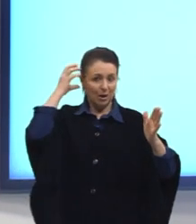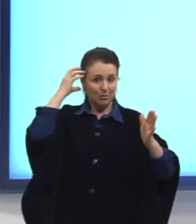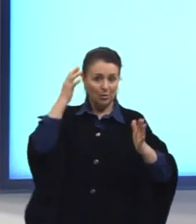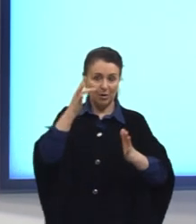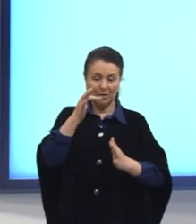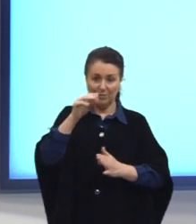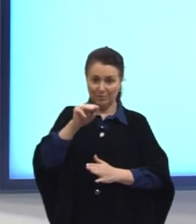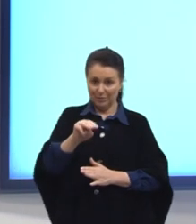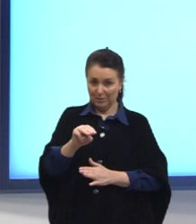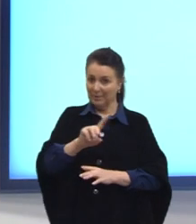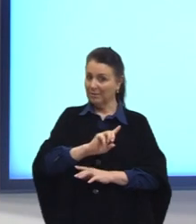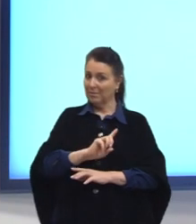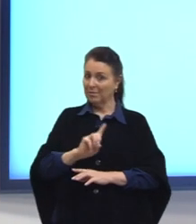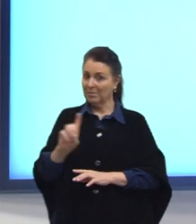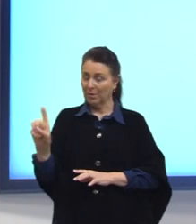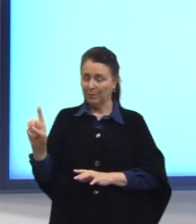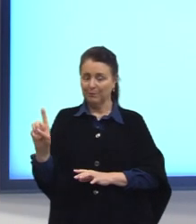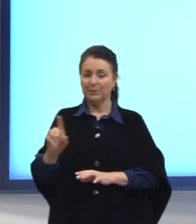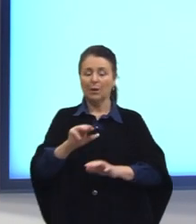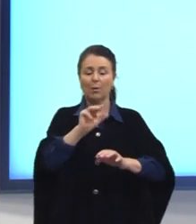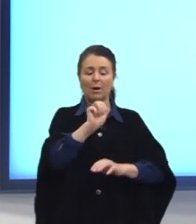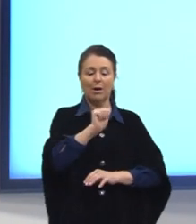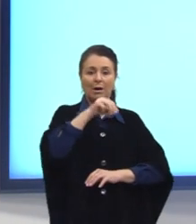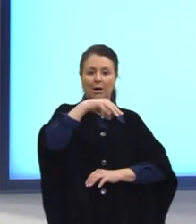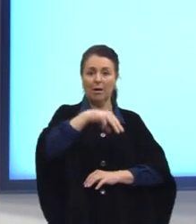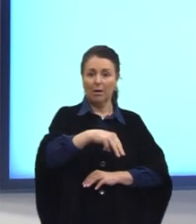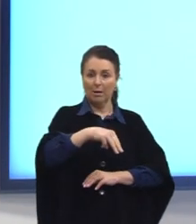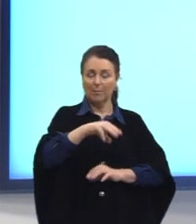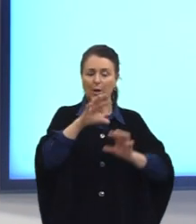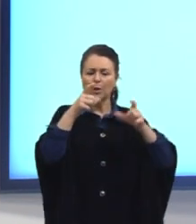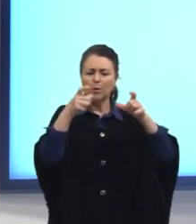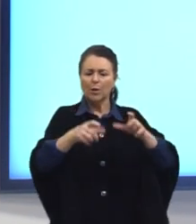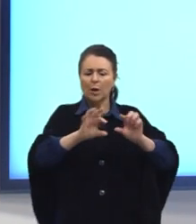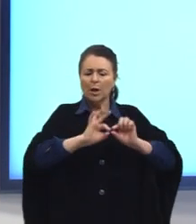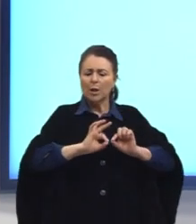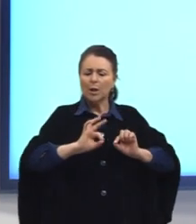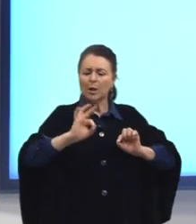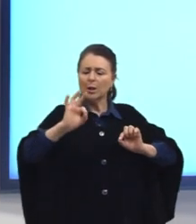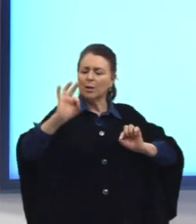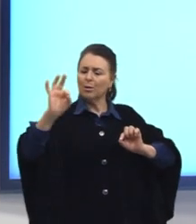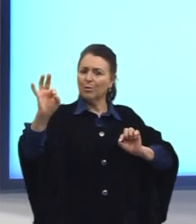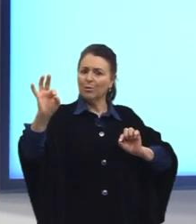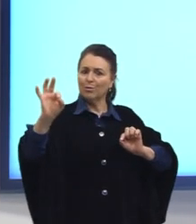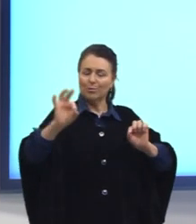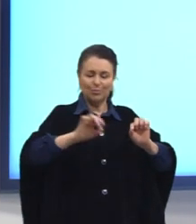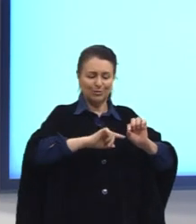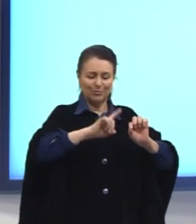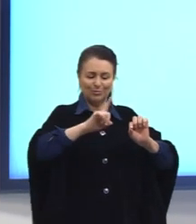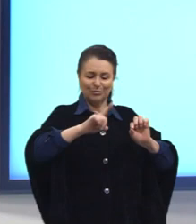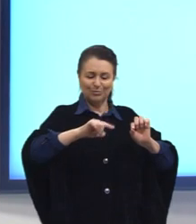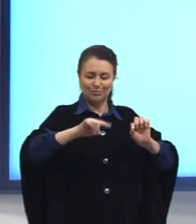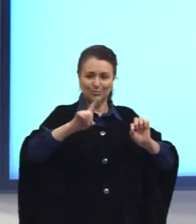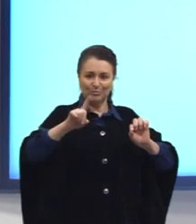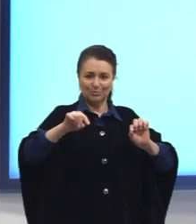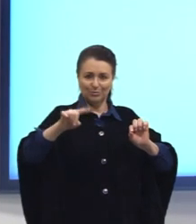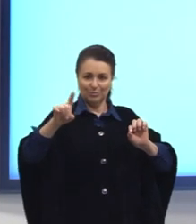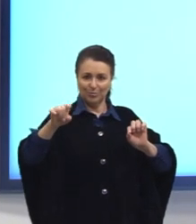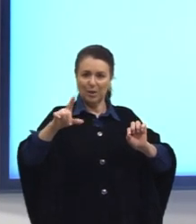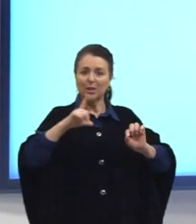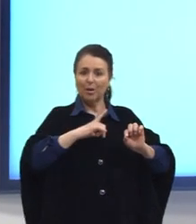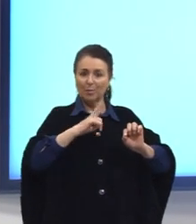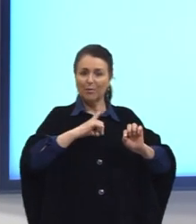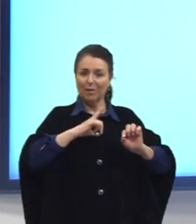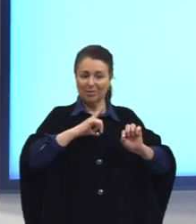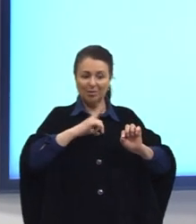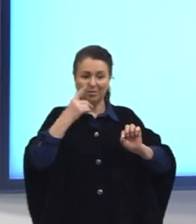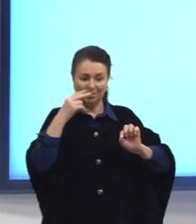maiores certo então para localidades mais remotas essa rádio aqui ela provavelmente vai sempre funcionar Tá